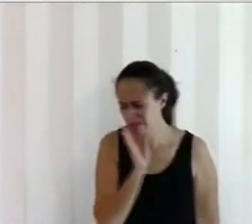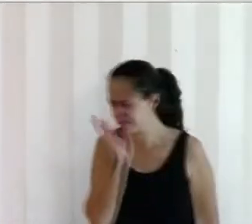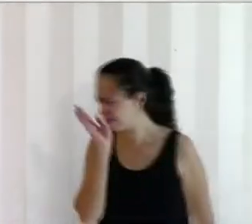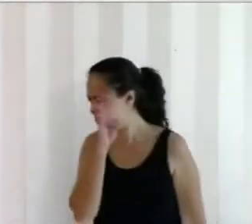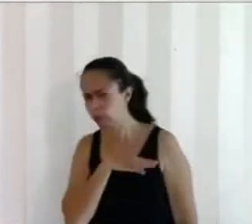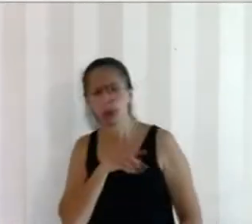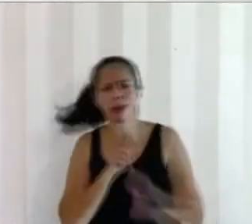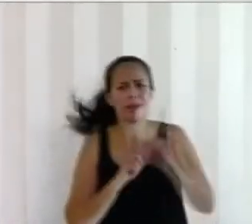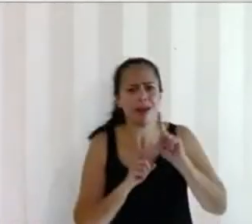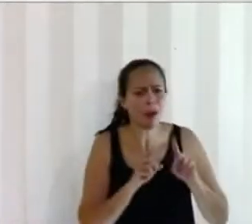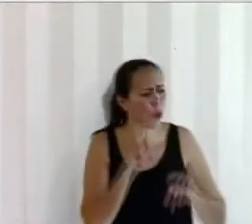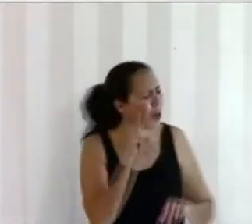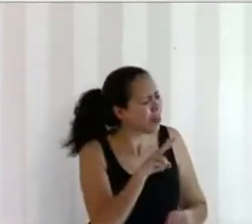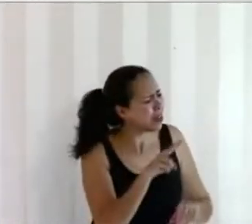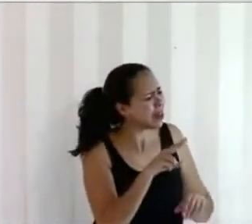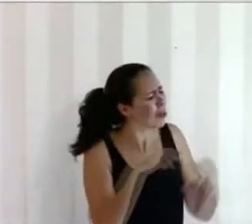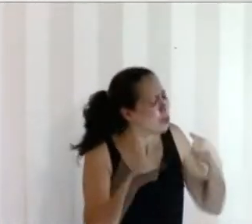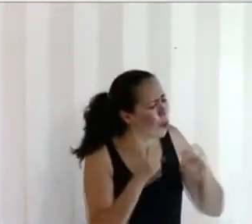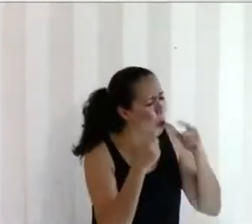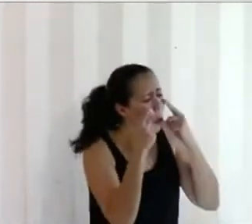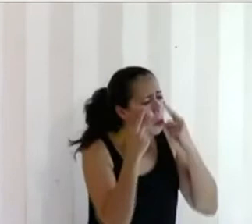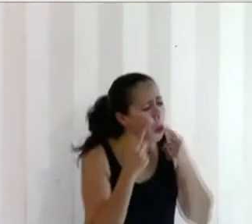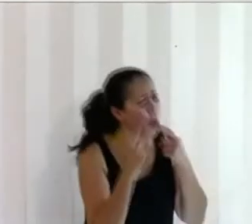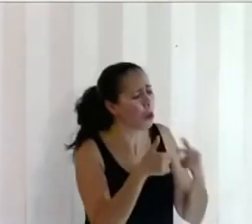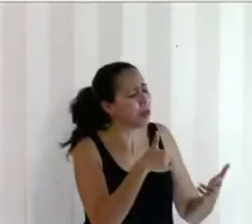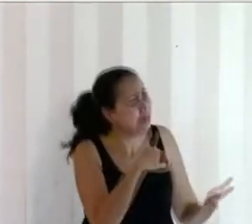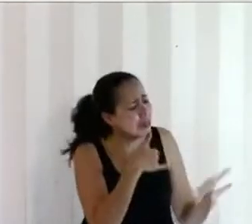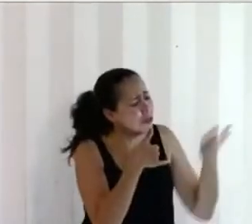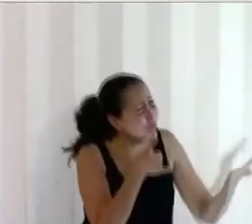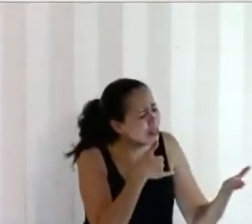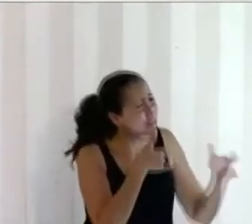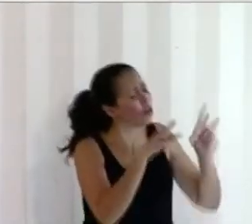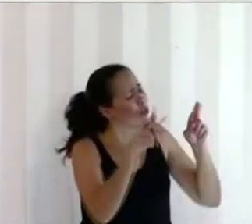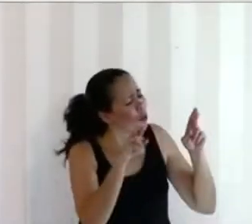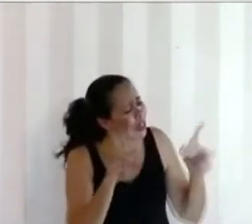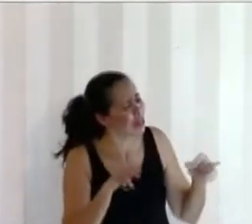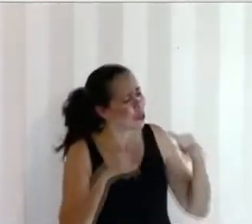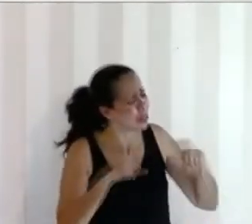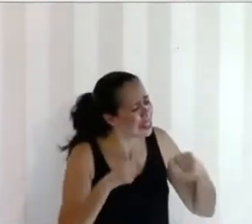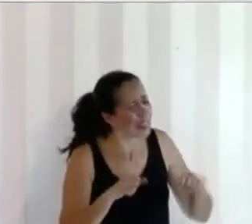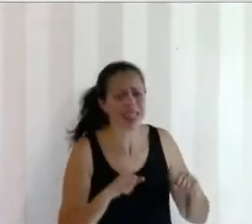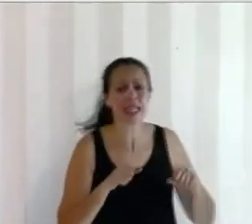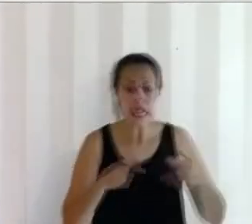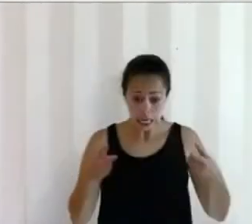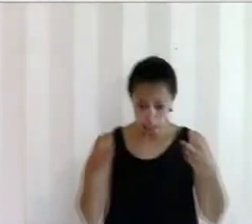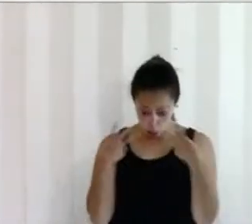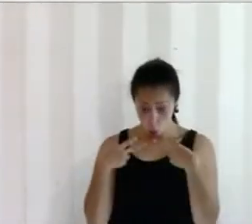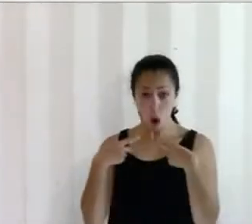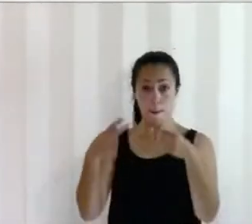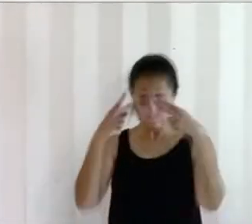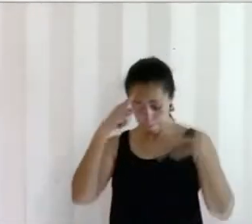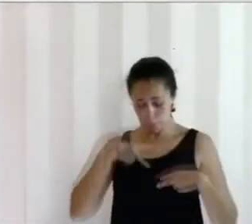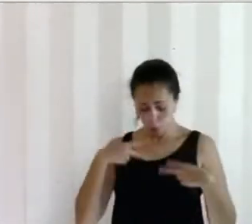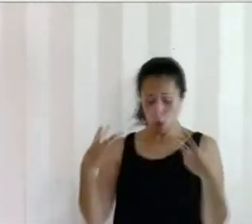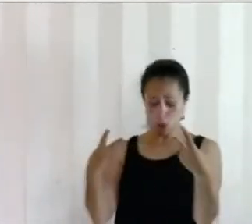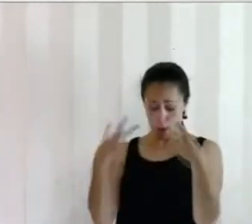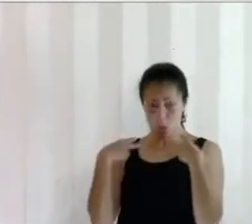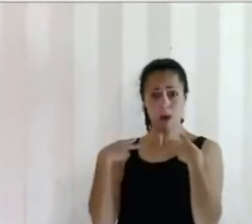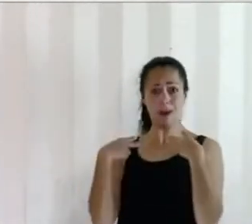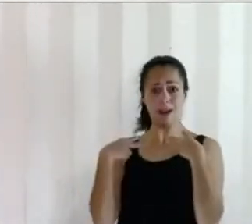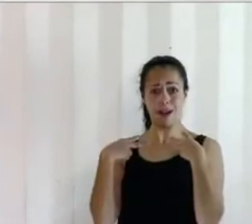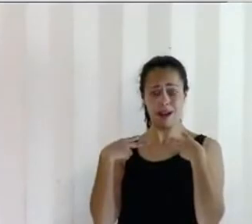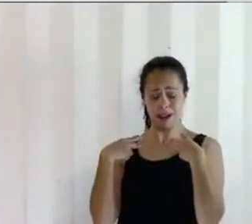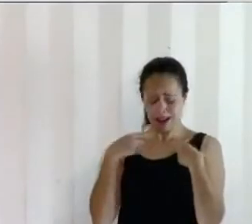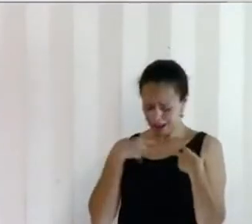no seu peito, diz não é possível que eu vou continuar assim, que tipo de crente eu sou? É isso que ele faz, não precisa fazer para os outros verem,